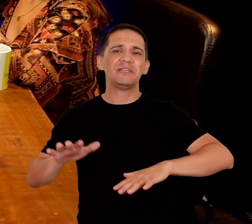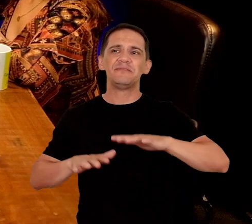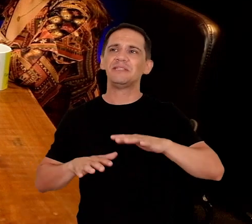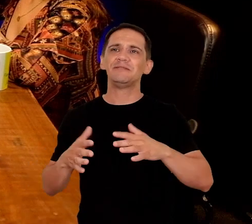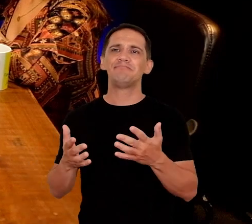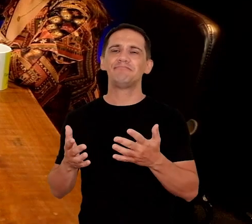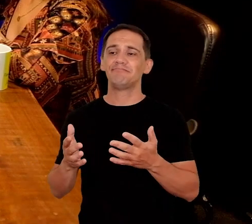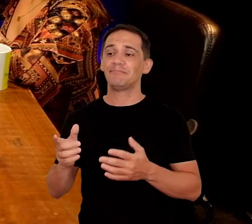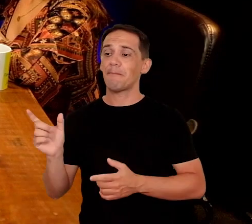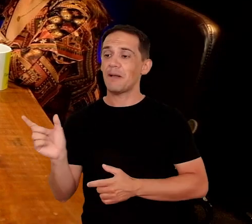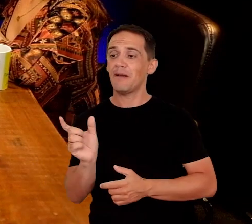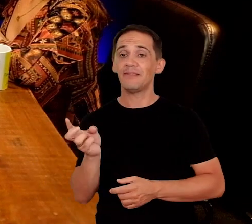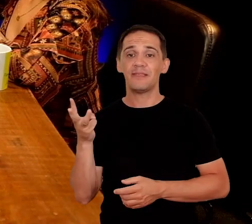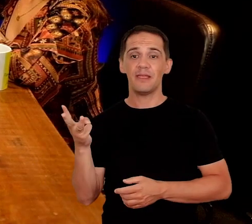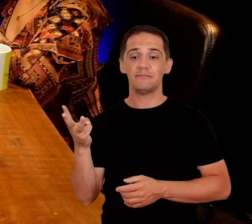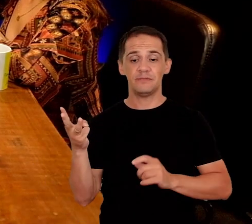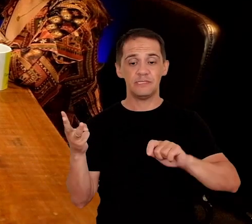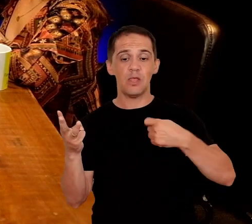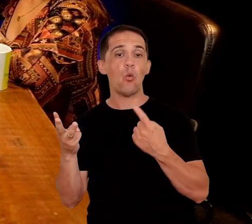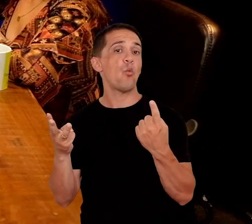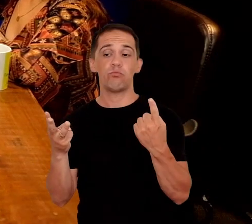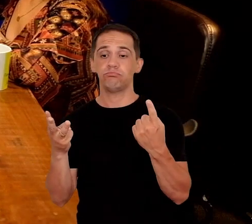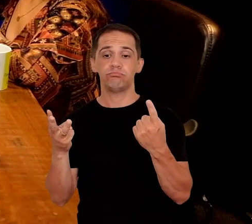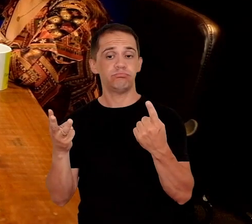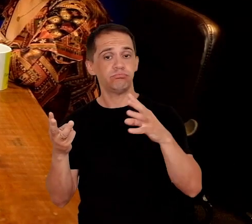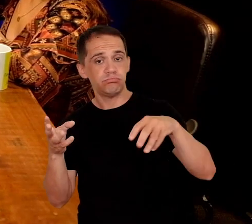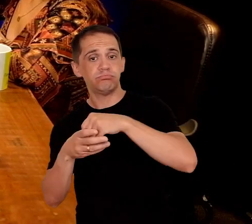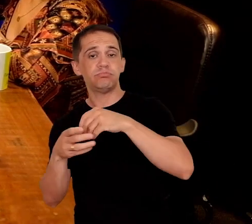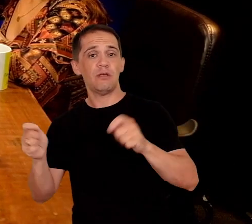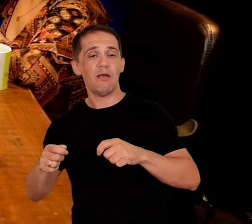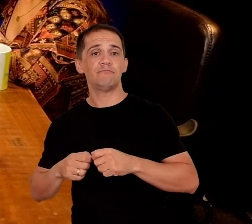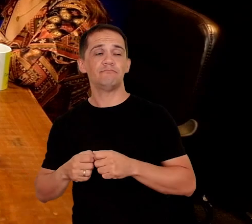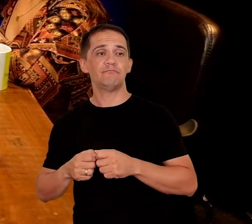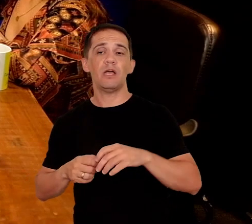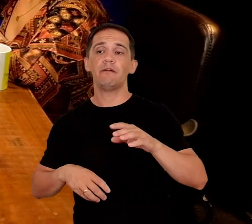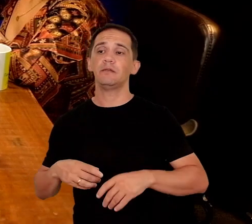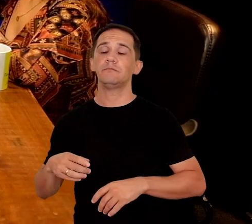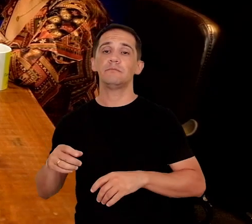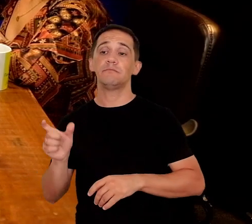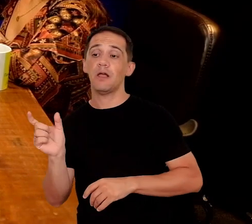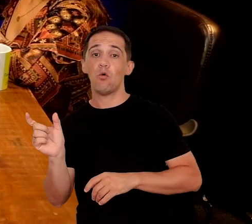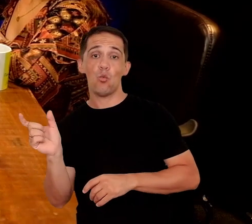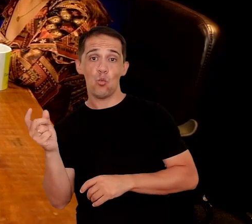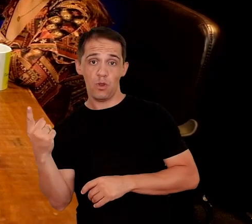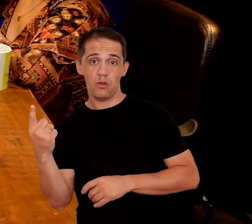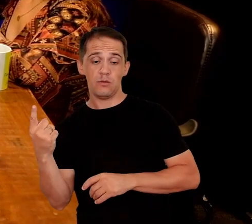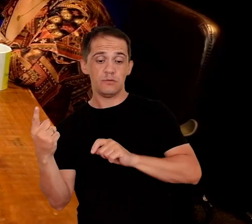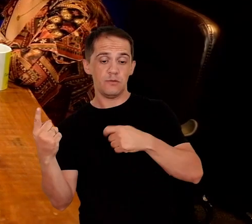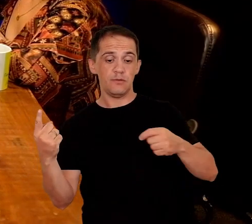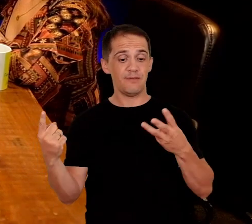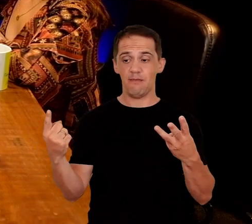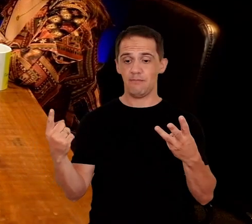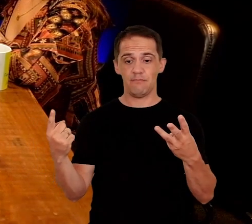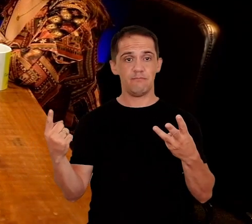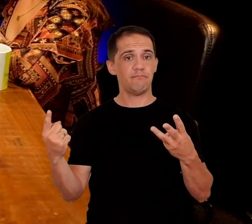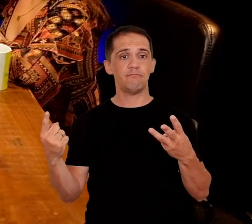muitas vezes tu vai usar em 3 palavras, tu vai usar um sinal só. Ou então em uma palavra tu vai usar 3 sinais para explicar. Mas a